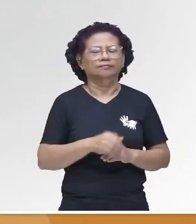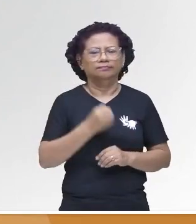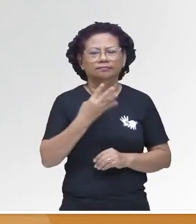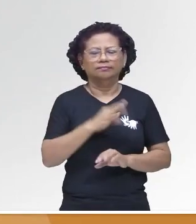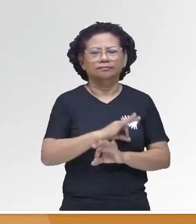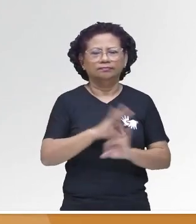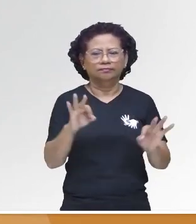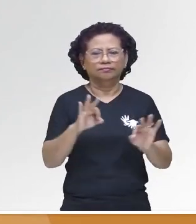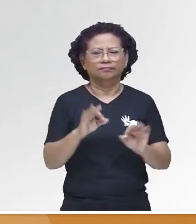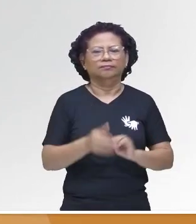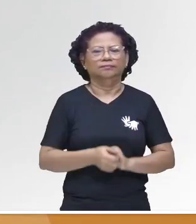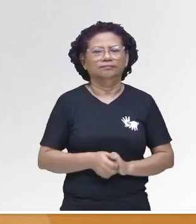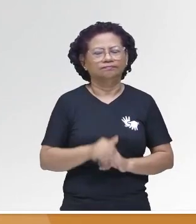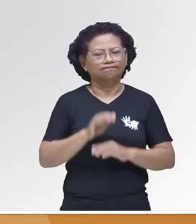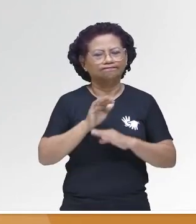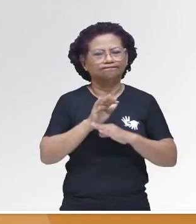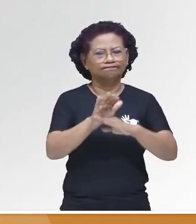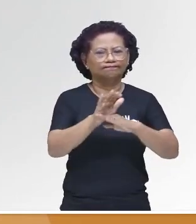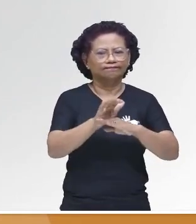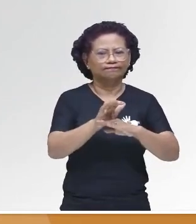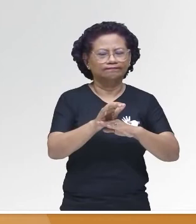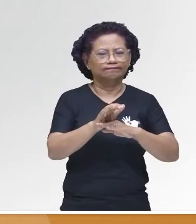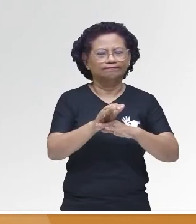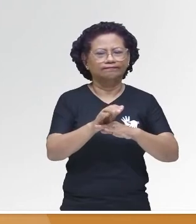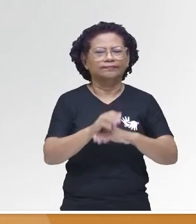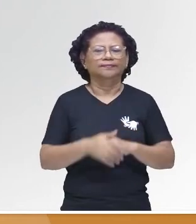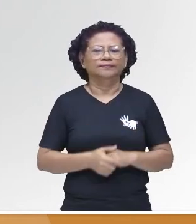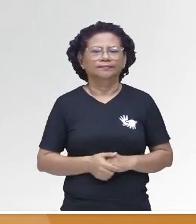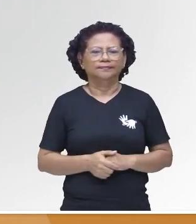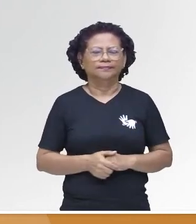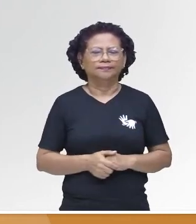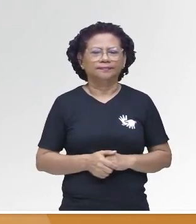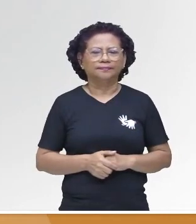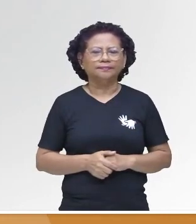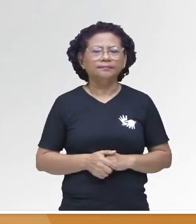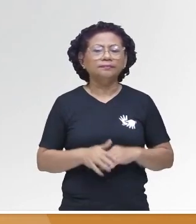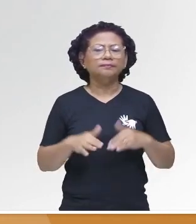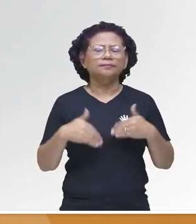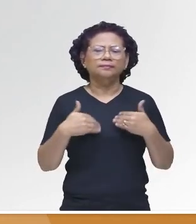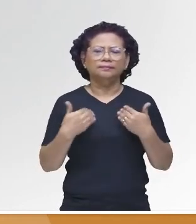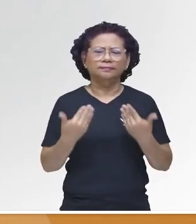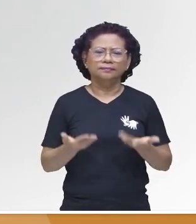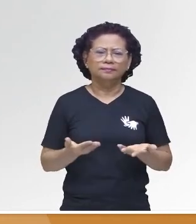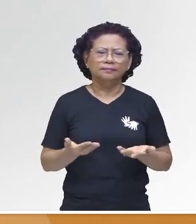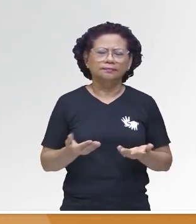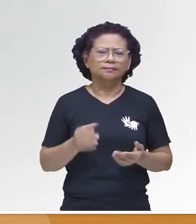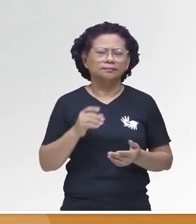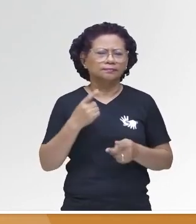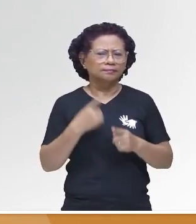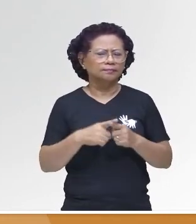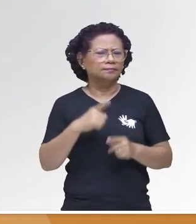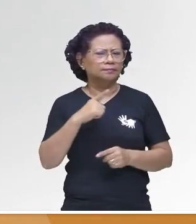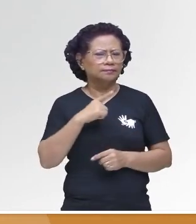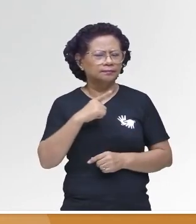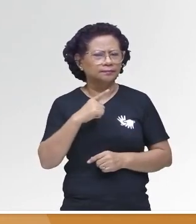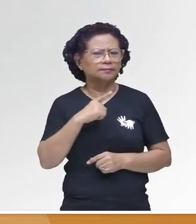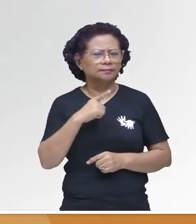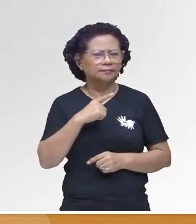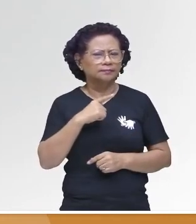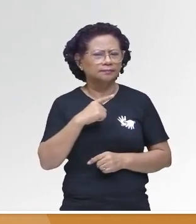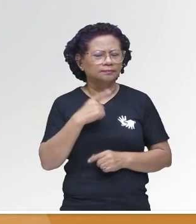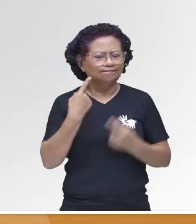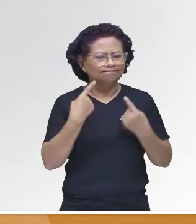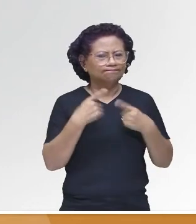voltar aqui à nossa imagem. Por que, então, que ocorreu essa revolta? Senhores,